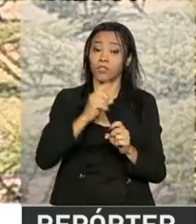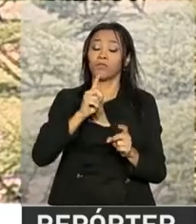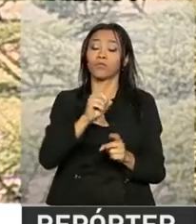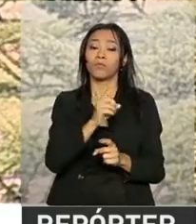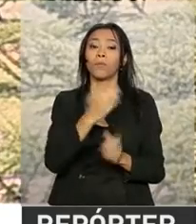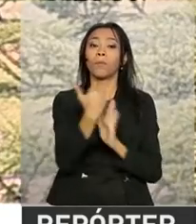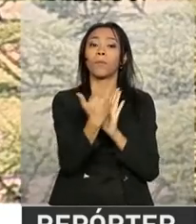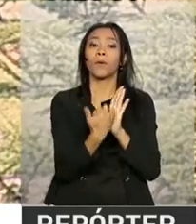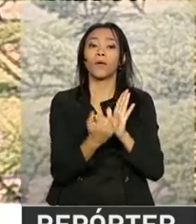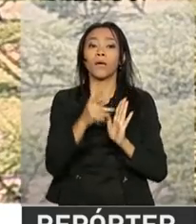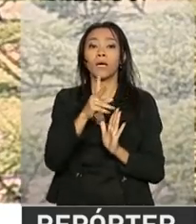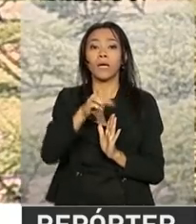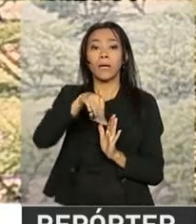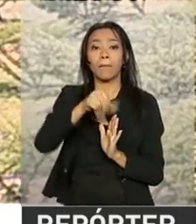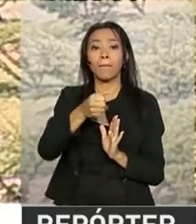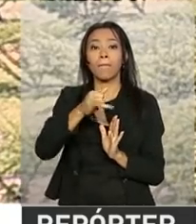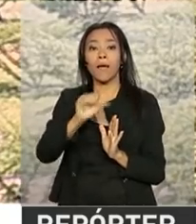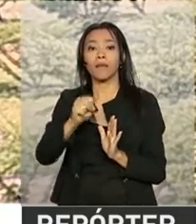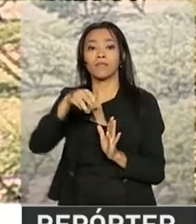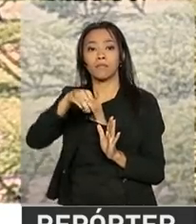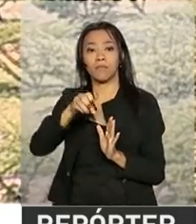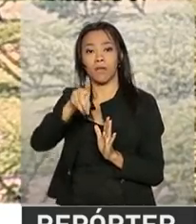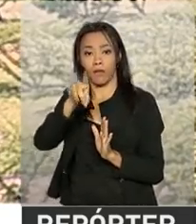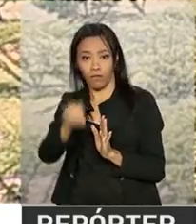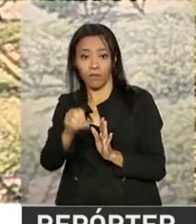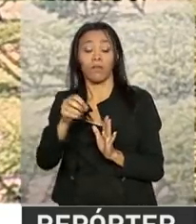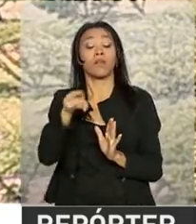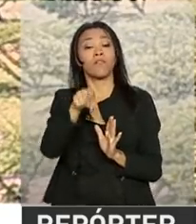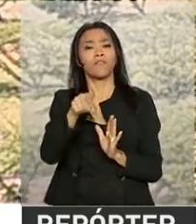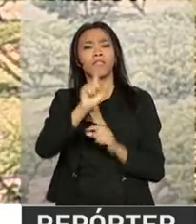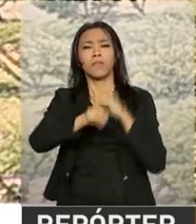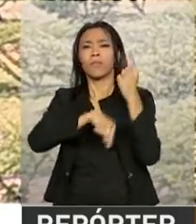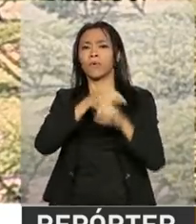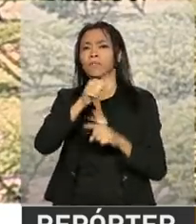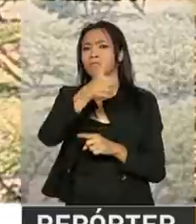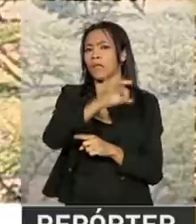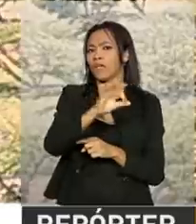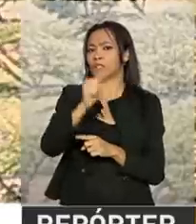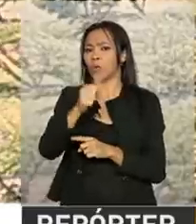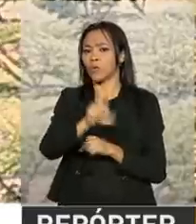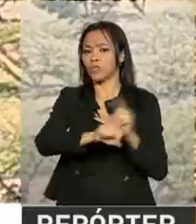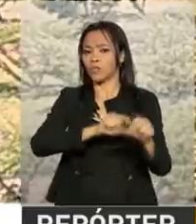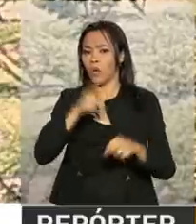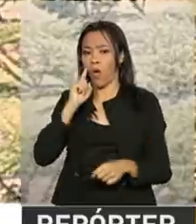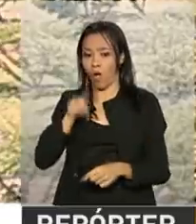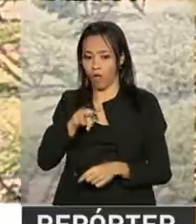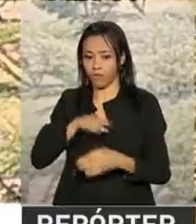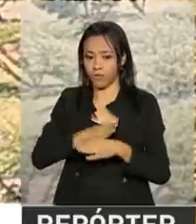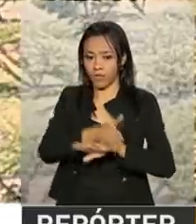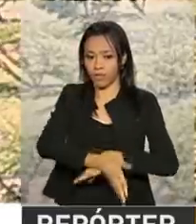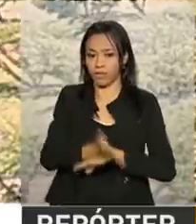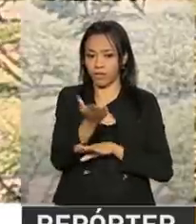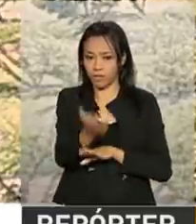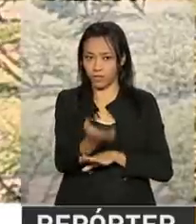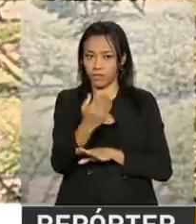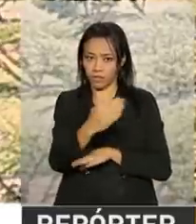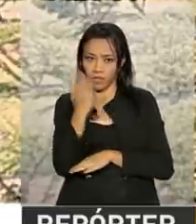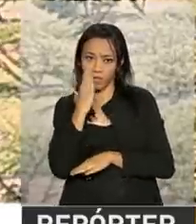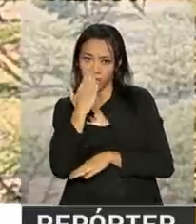maismedicos.saude.gov.br. Nos dias 10 e 11 vai ser feita a escolha das localidades de preferência para o trabalho. Das vagas